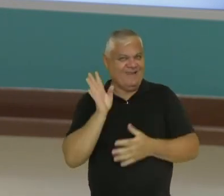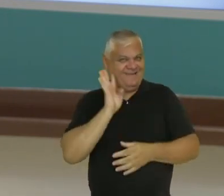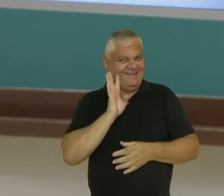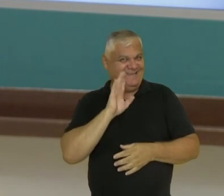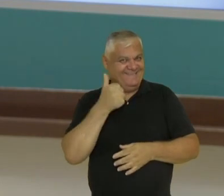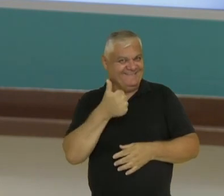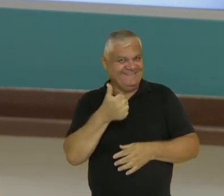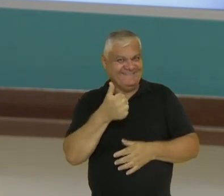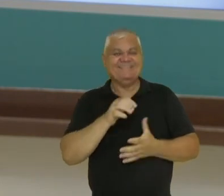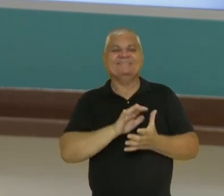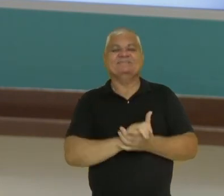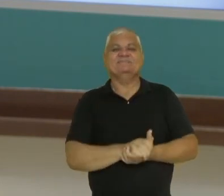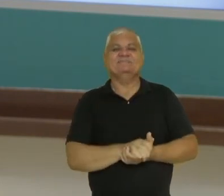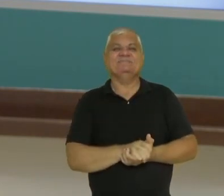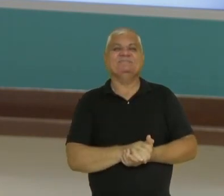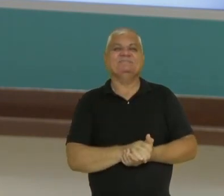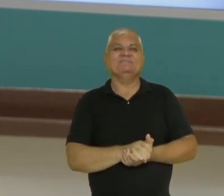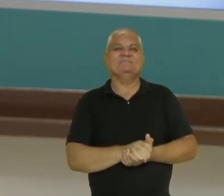não é?